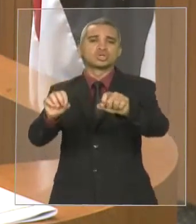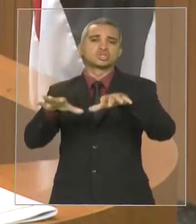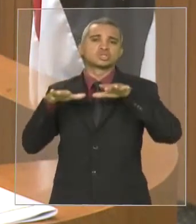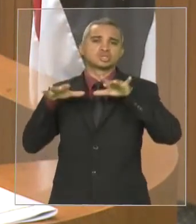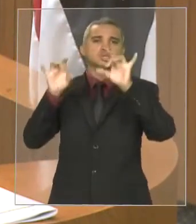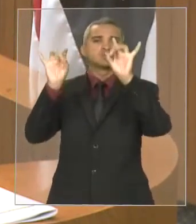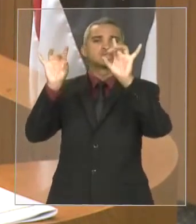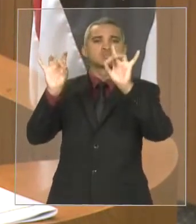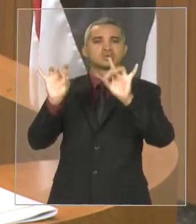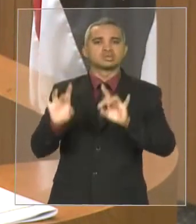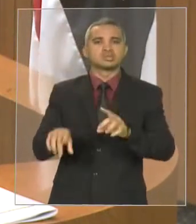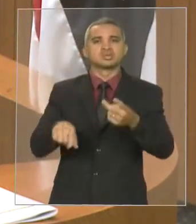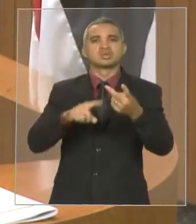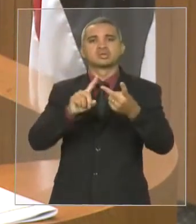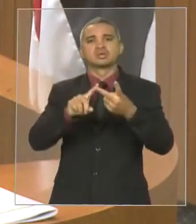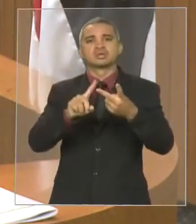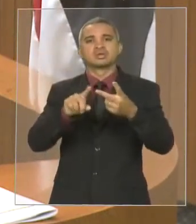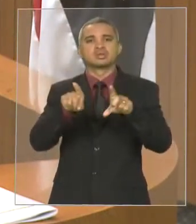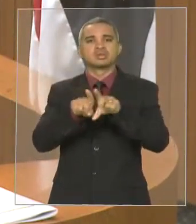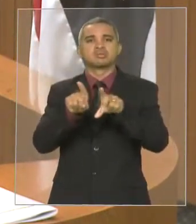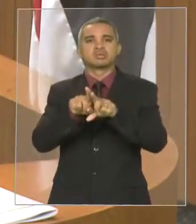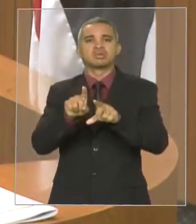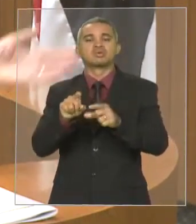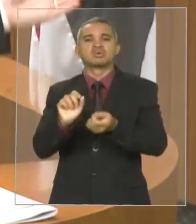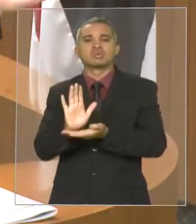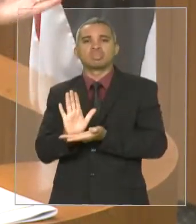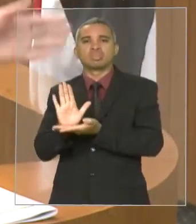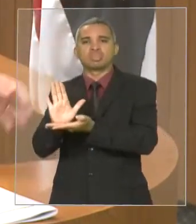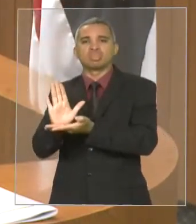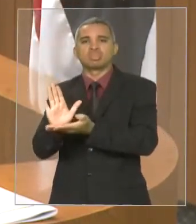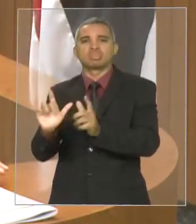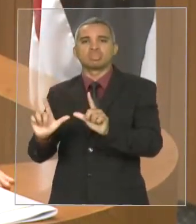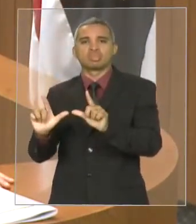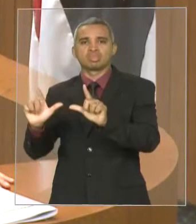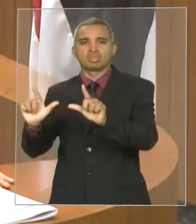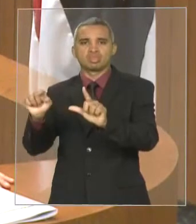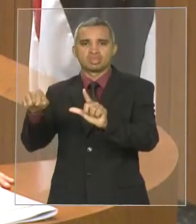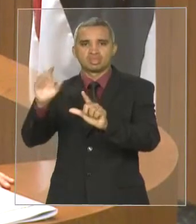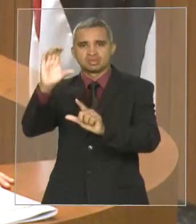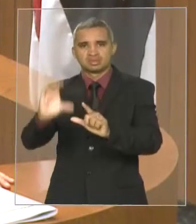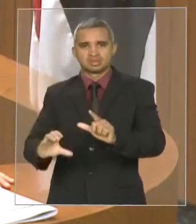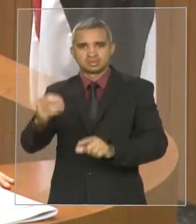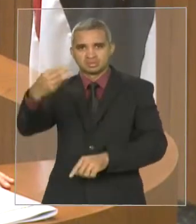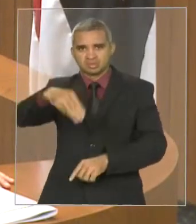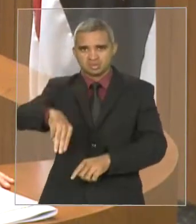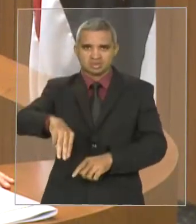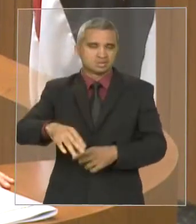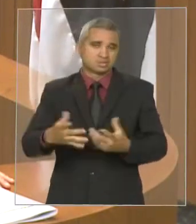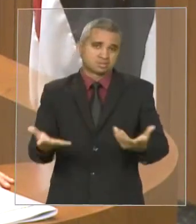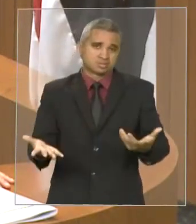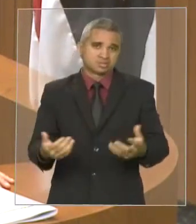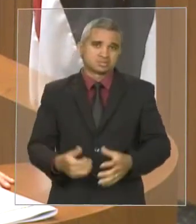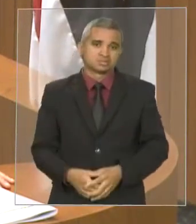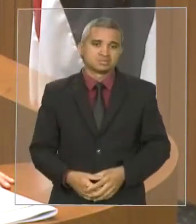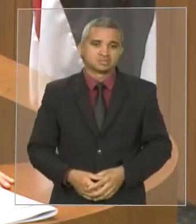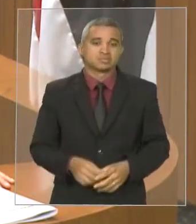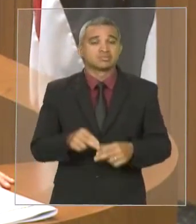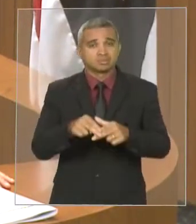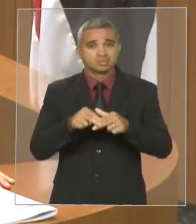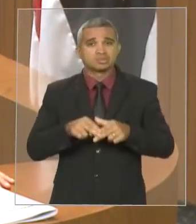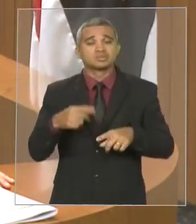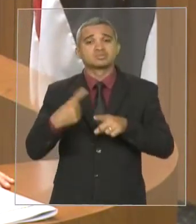isso que vai sobrar à Assembleia Legislativa para poder fazer as suas atividades com esse elevado número de